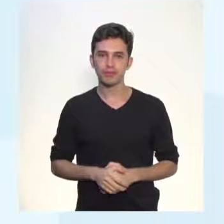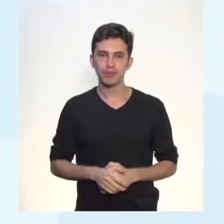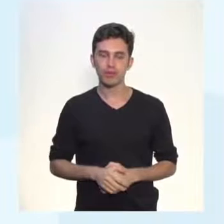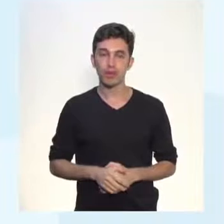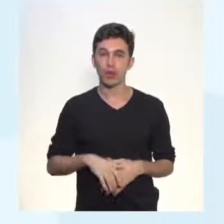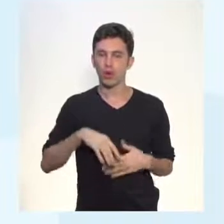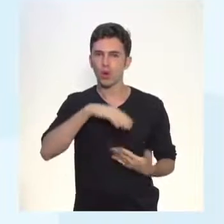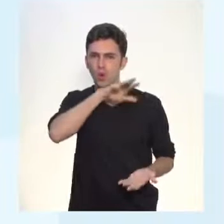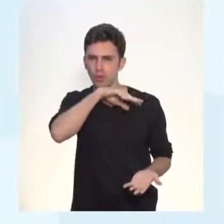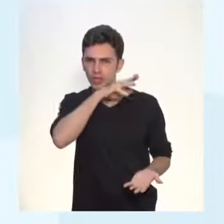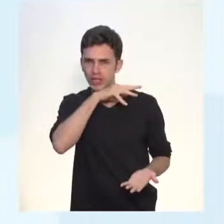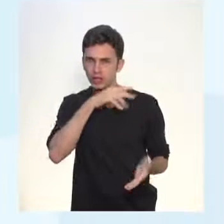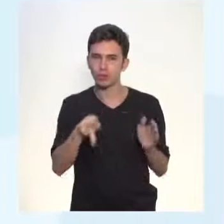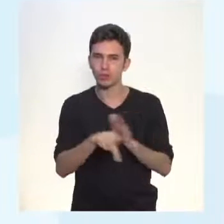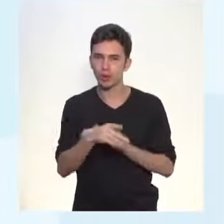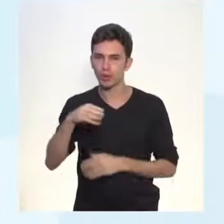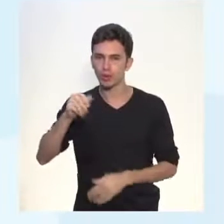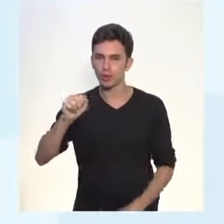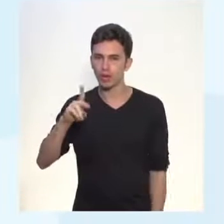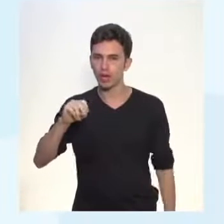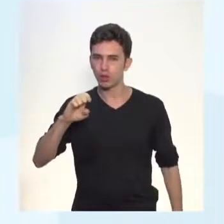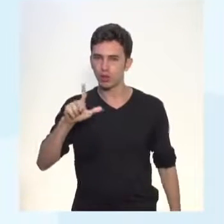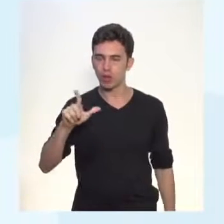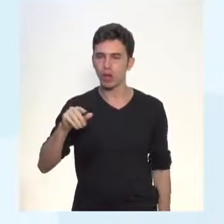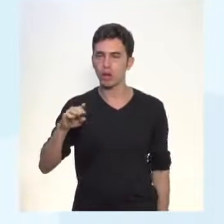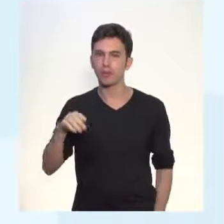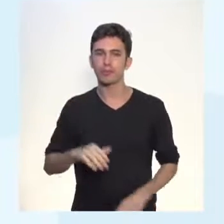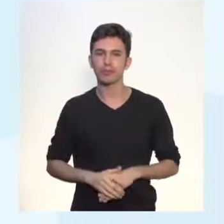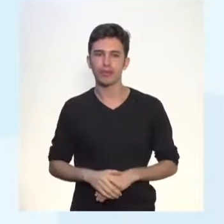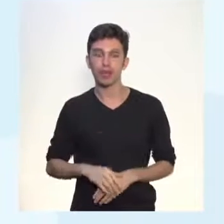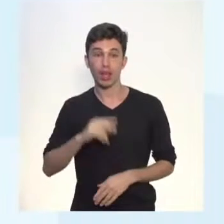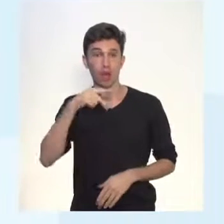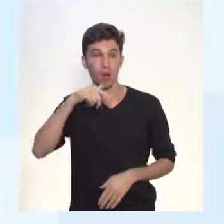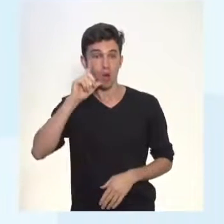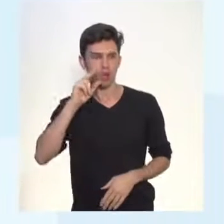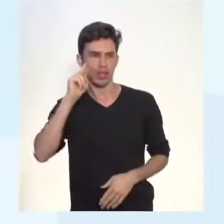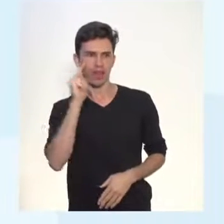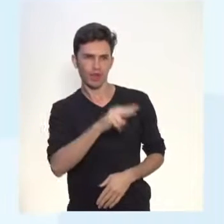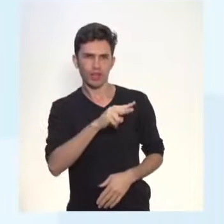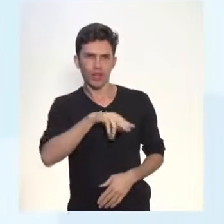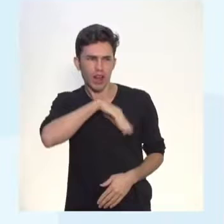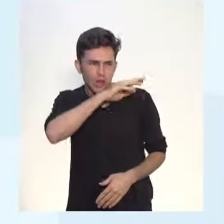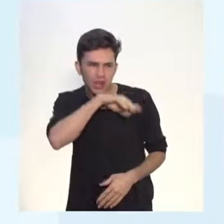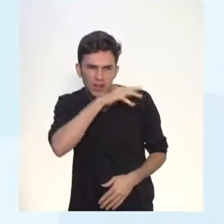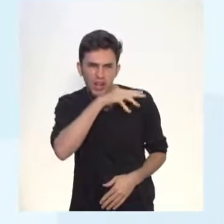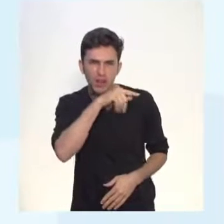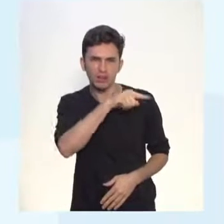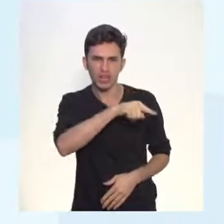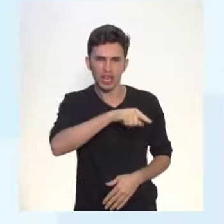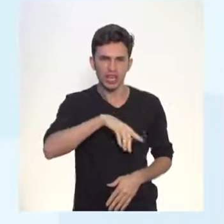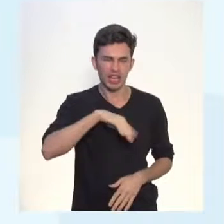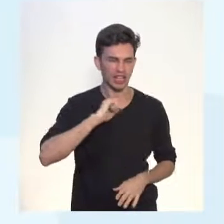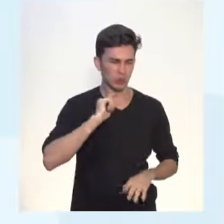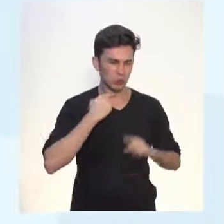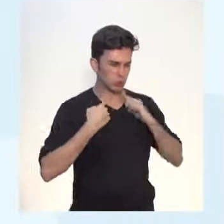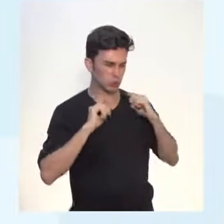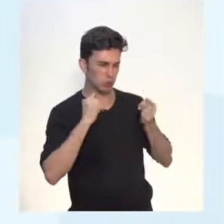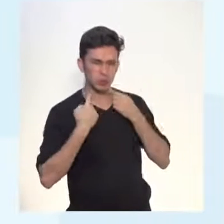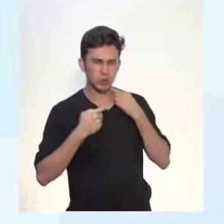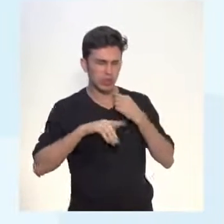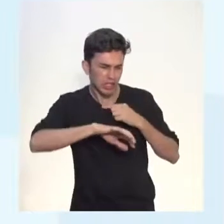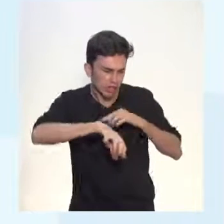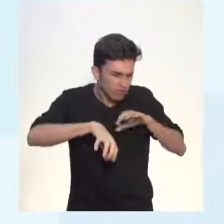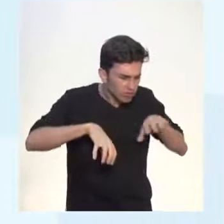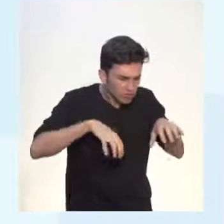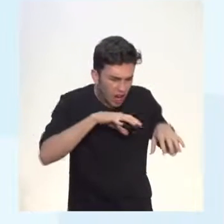de Manuel Bandeira. Vi ontem um bicho, na imundície do pátio, catando comida entre os